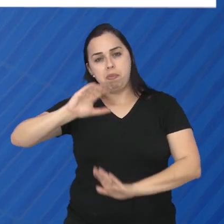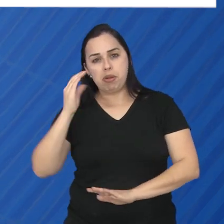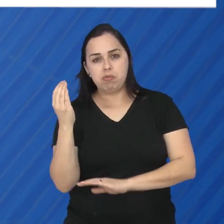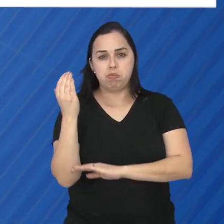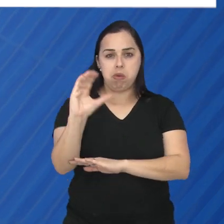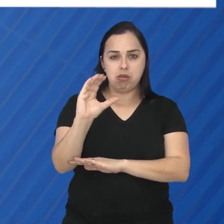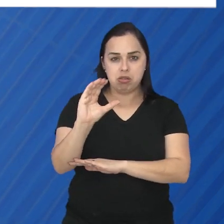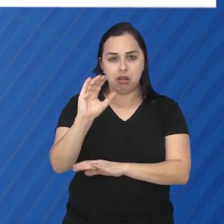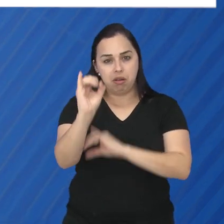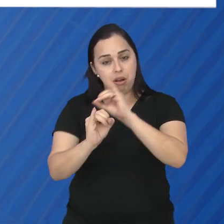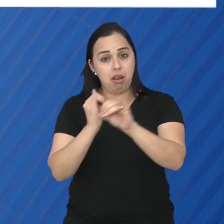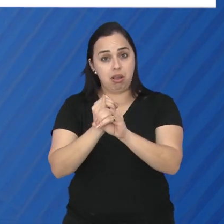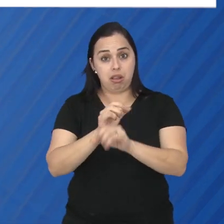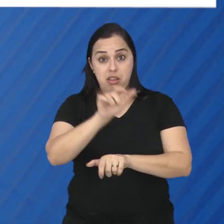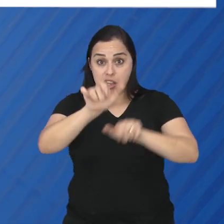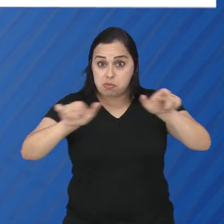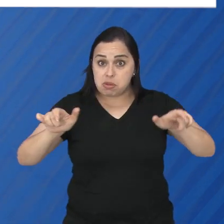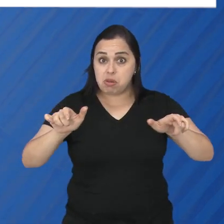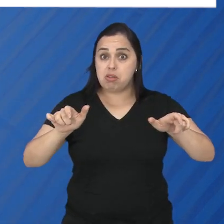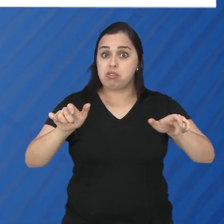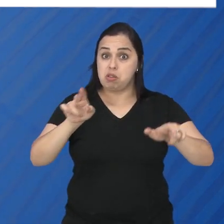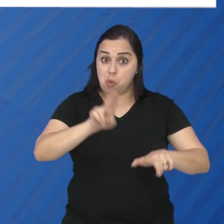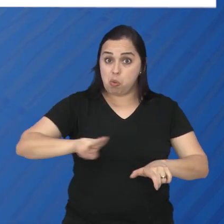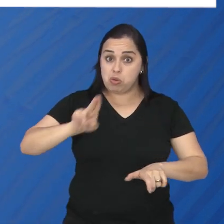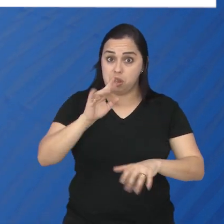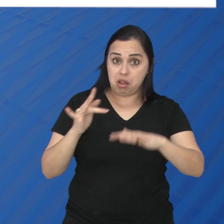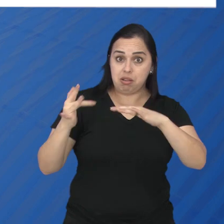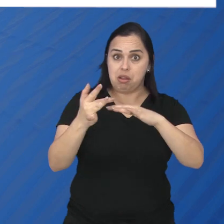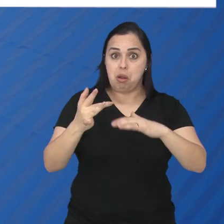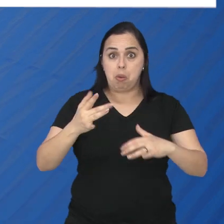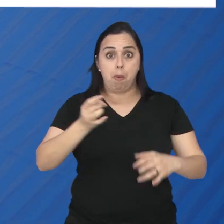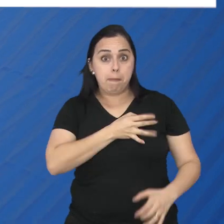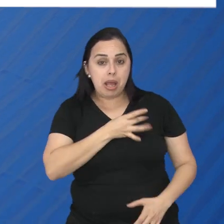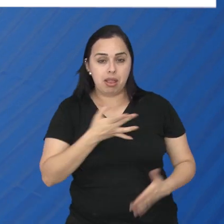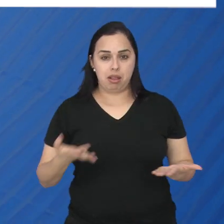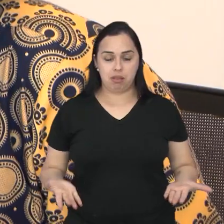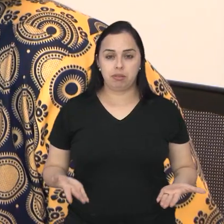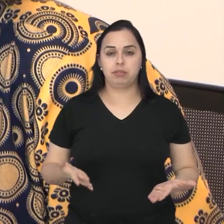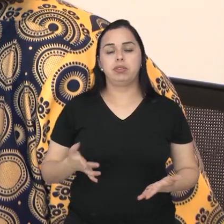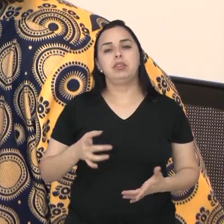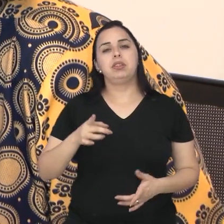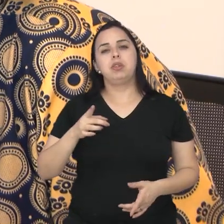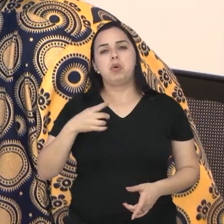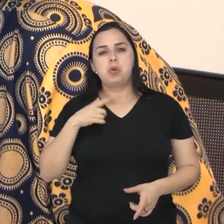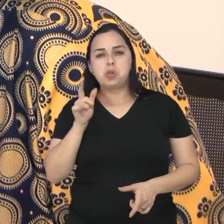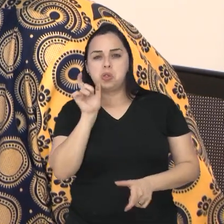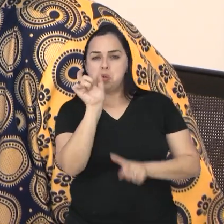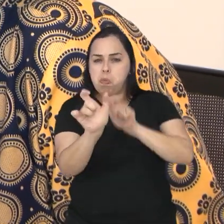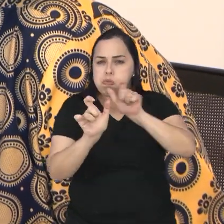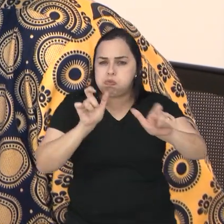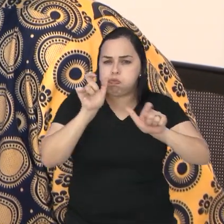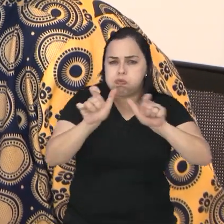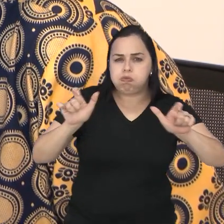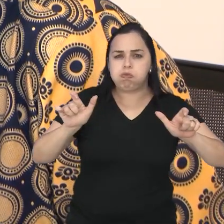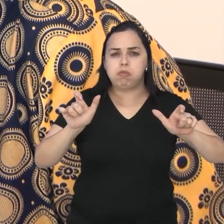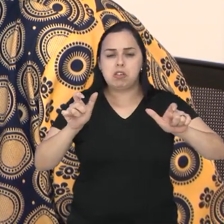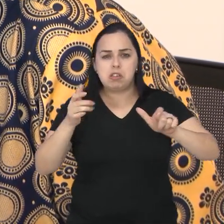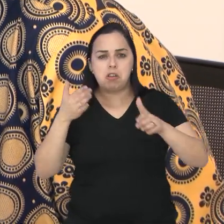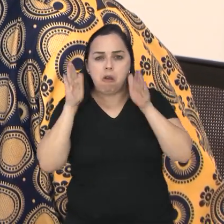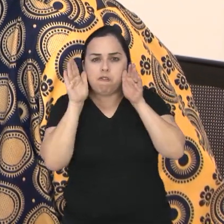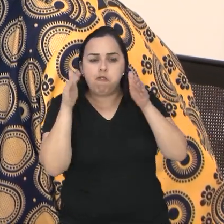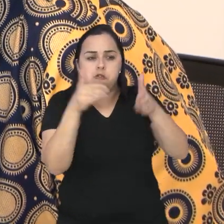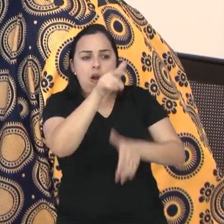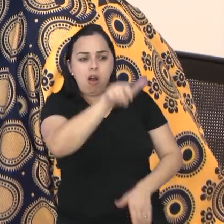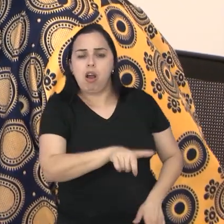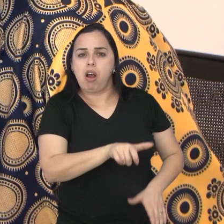um exemplo de crimes de ódio online que tem assustado usuários em redes sociais discurso de ódio na internet são aqueles